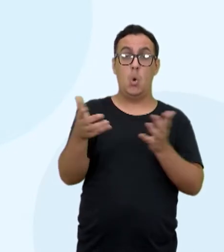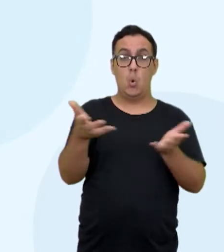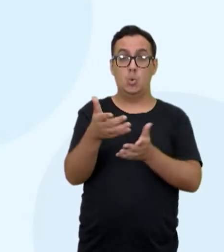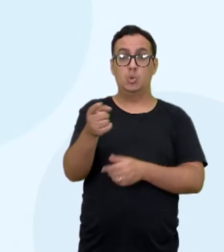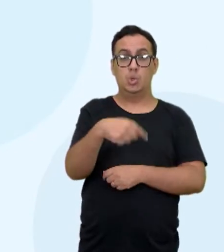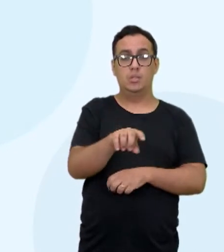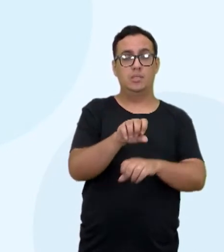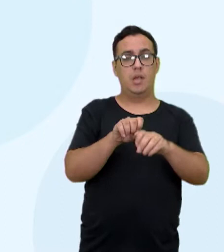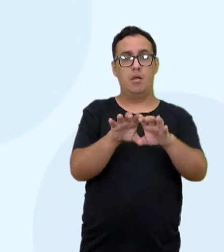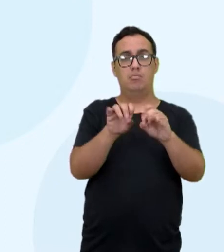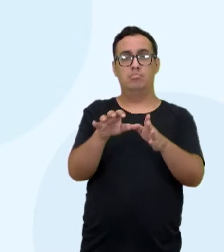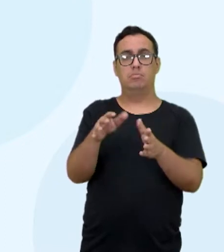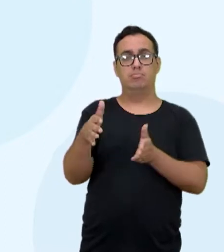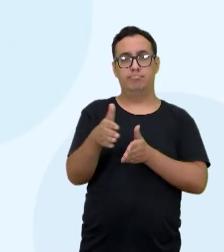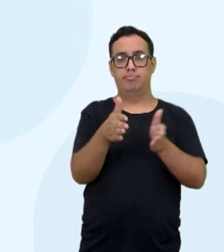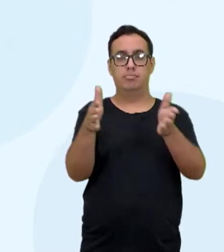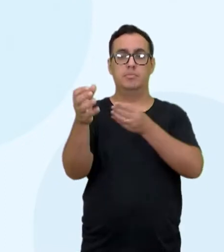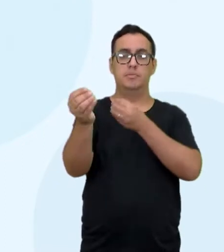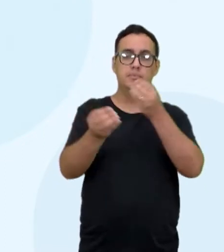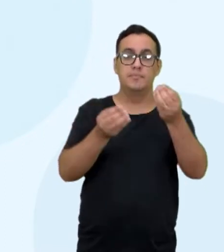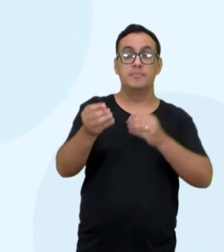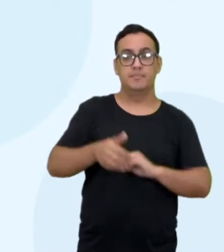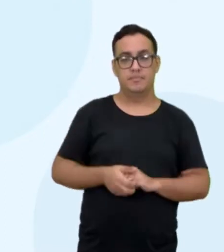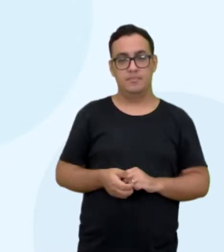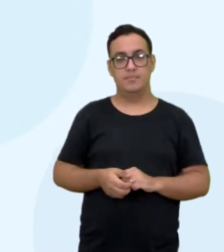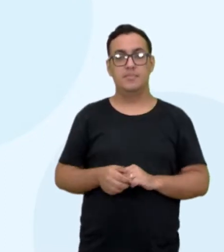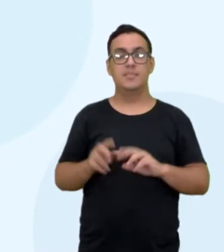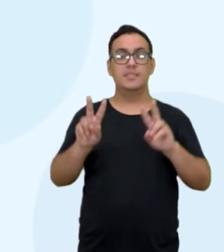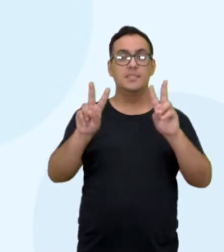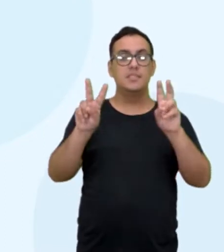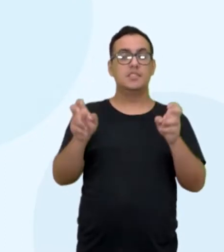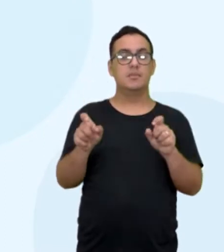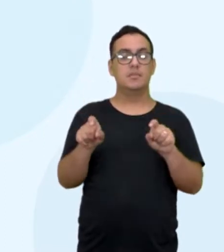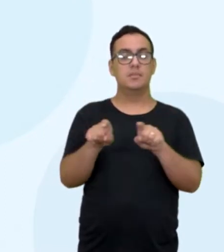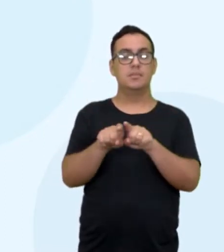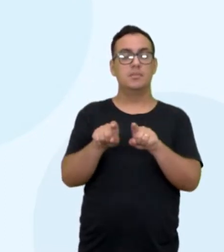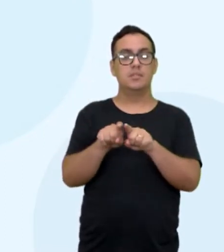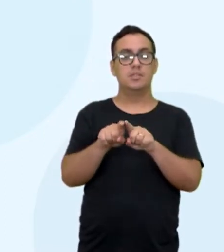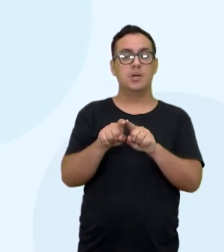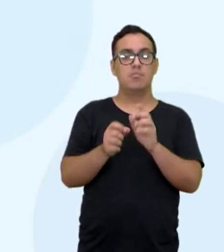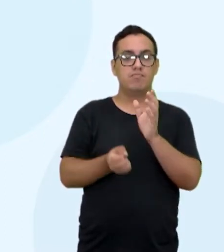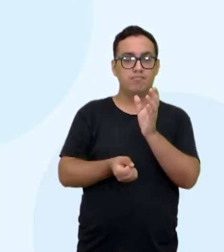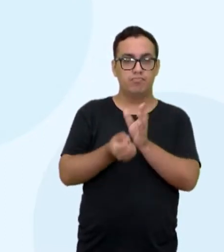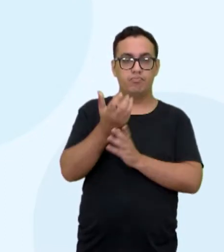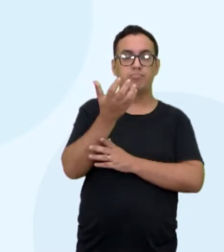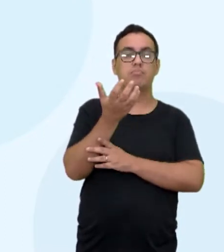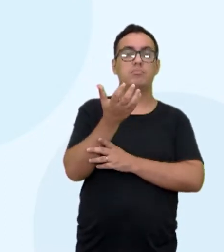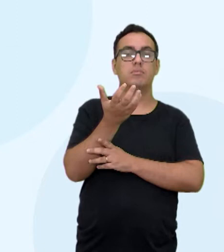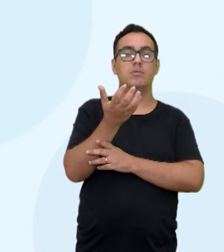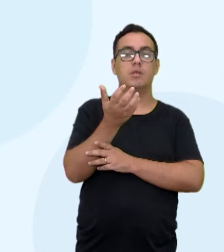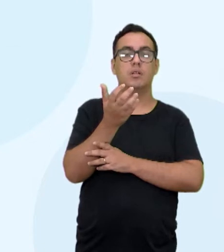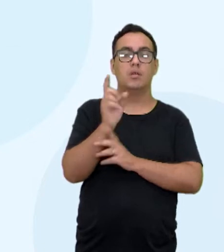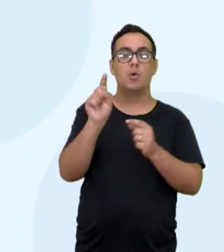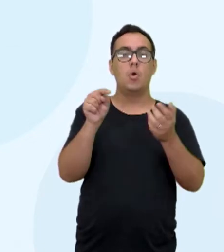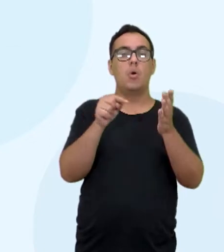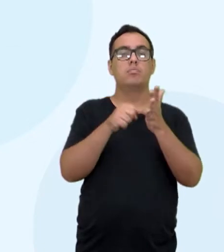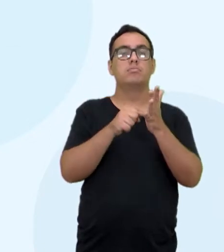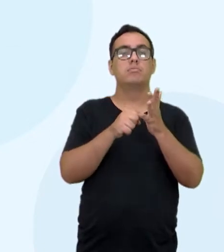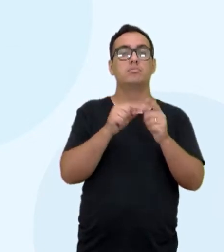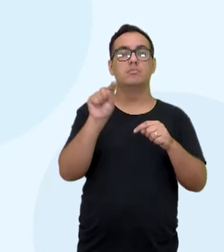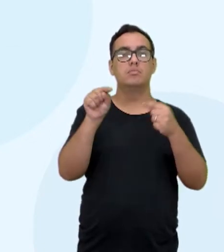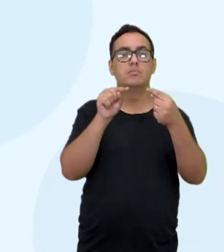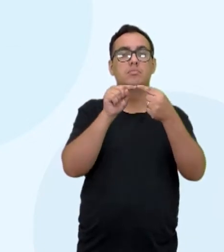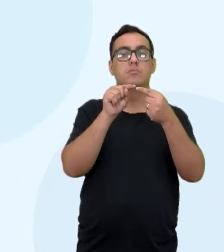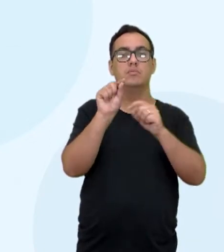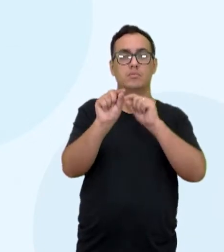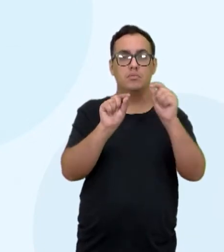hoje, e a nossa aula de hoje tem como tema também a construção, tem como objetivo também a construção